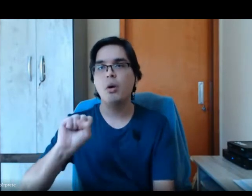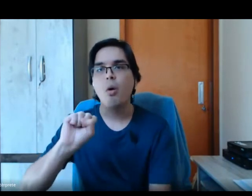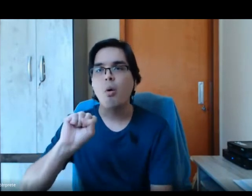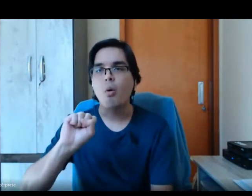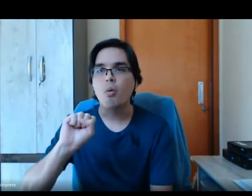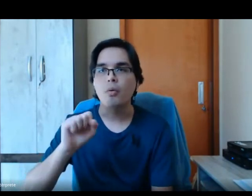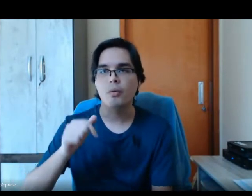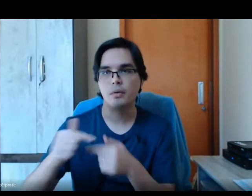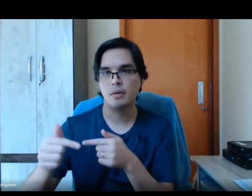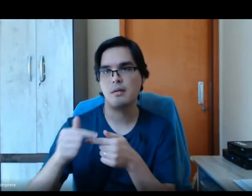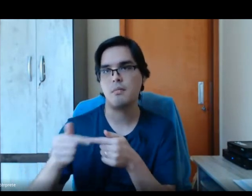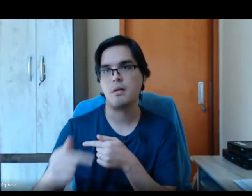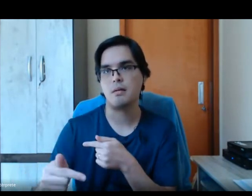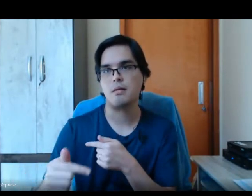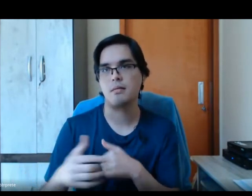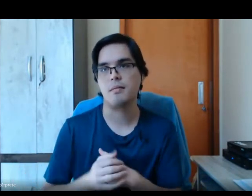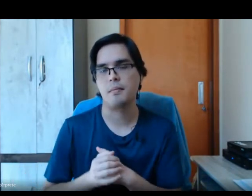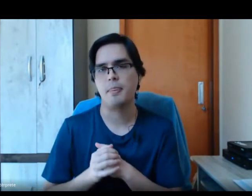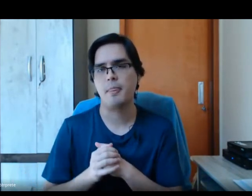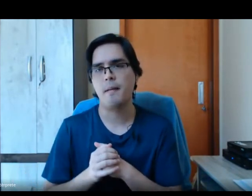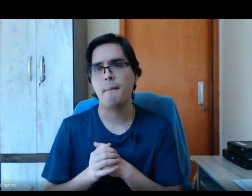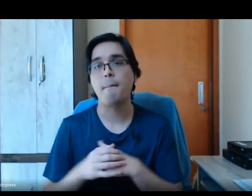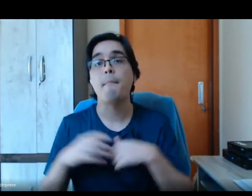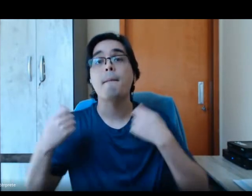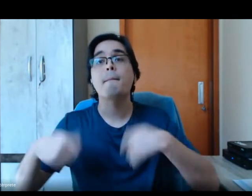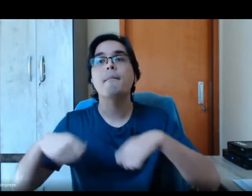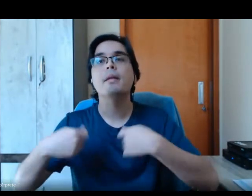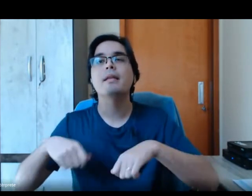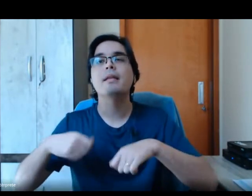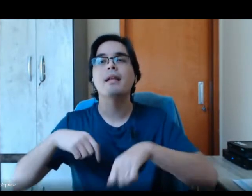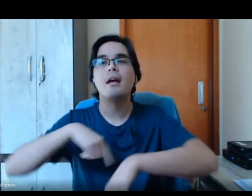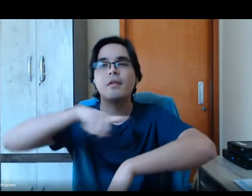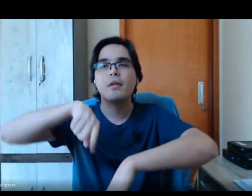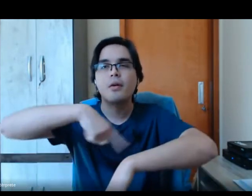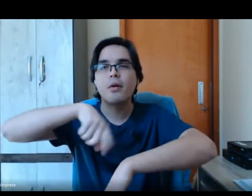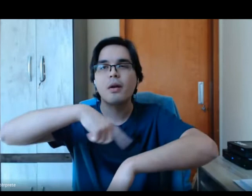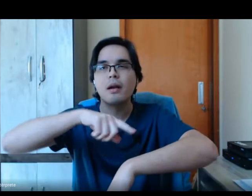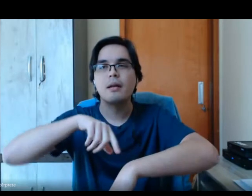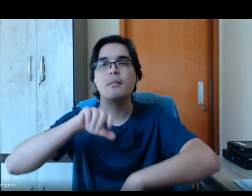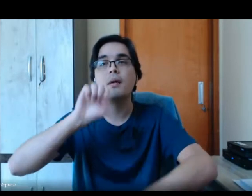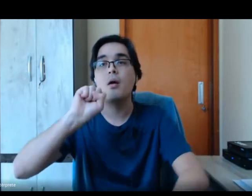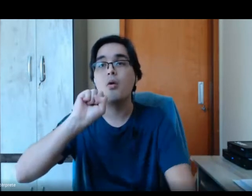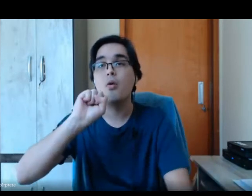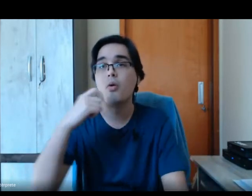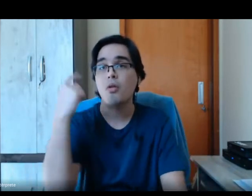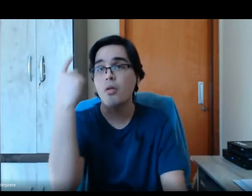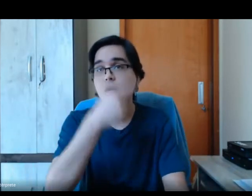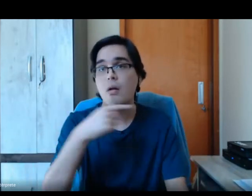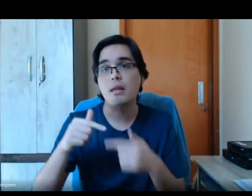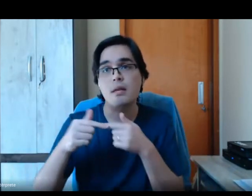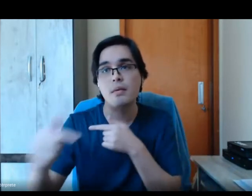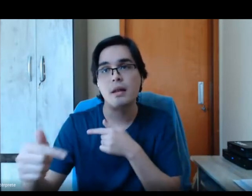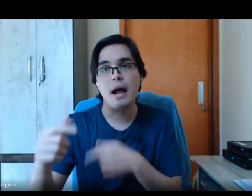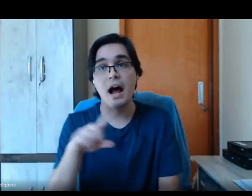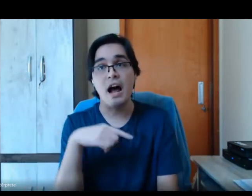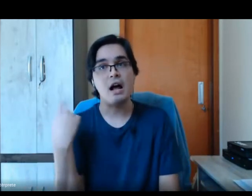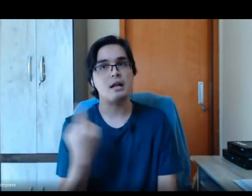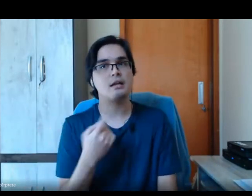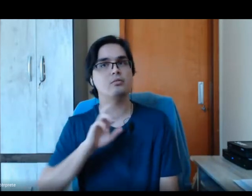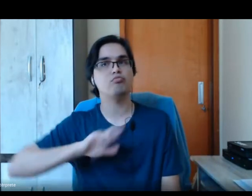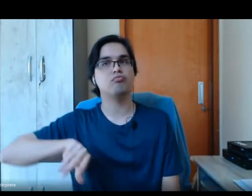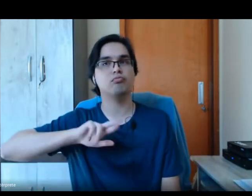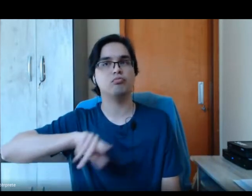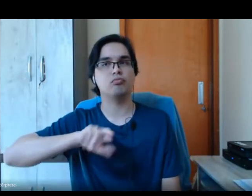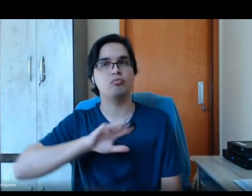agente passivo, porque o aluno sim vai ter que ser ativo, então ele vai ter que 75% da carga horária que vai ser dedicação praticamente do aluno.